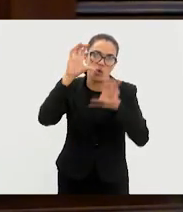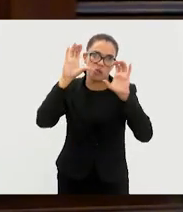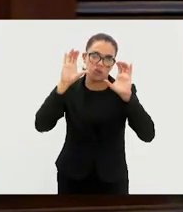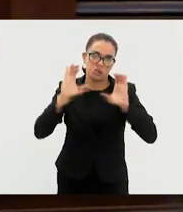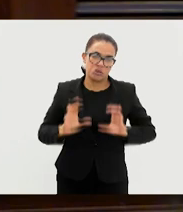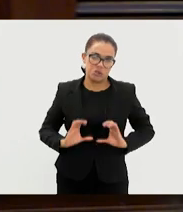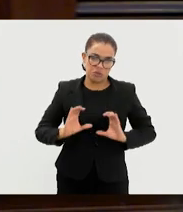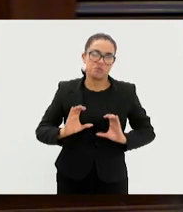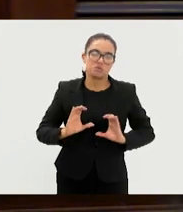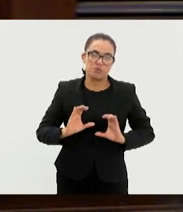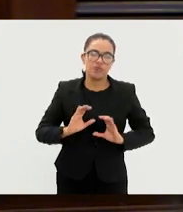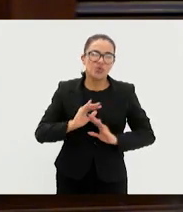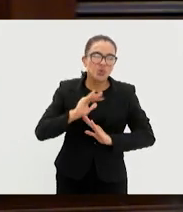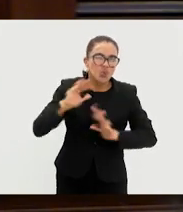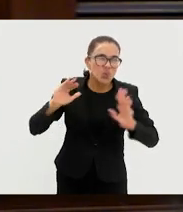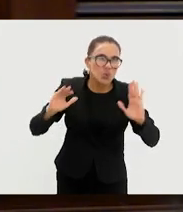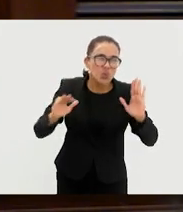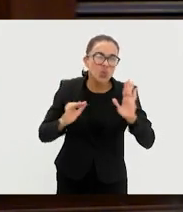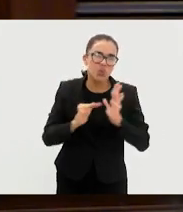Tudo,